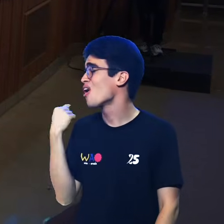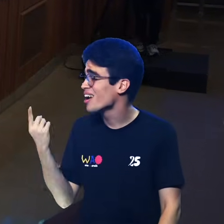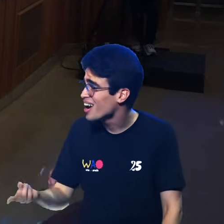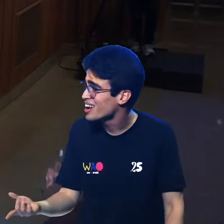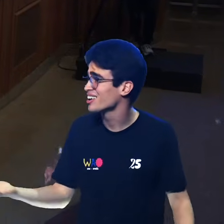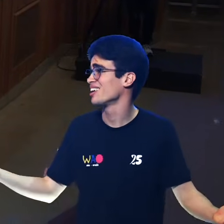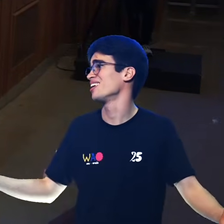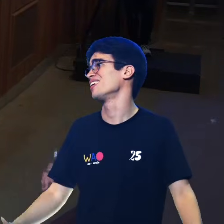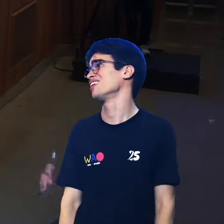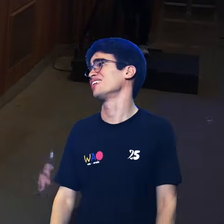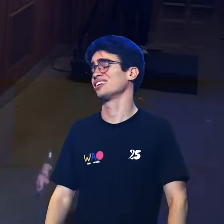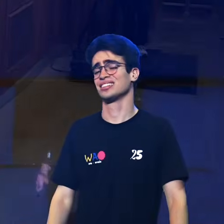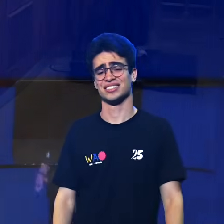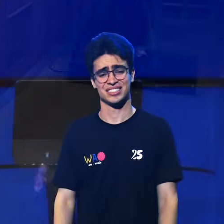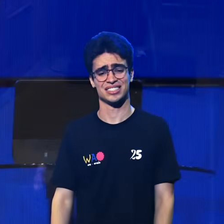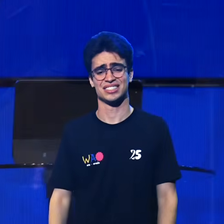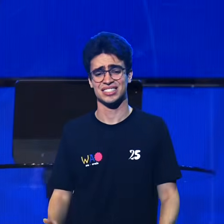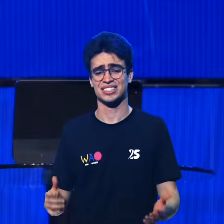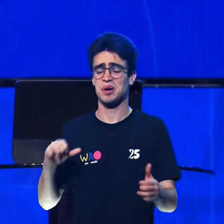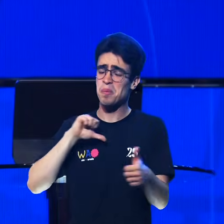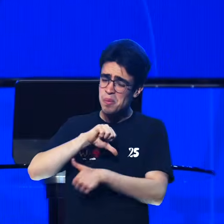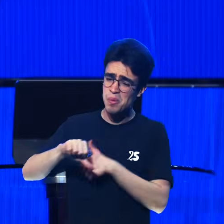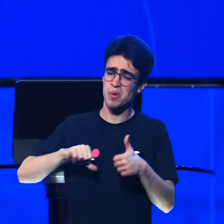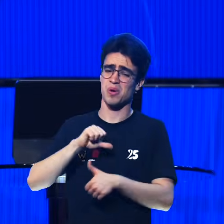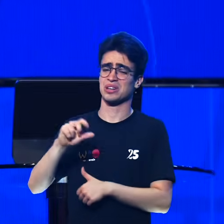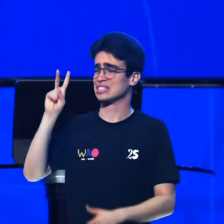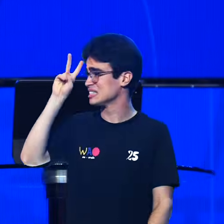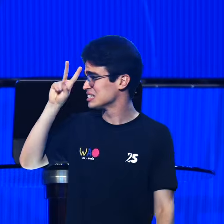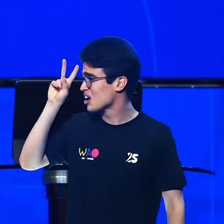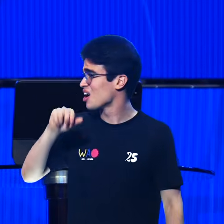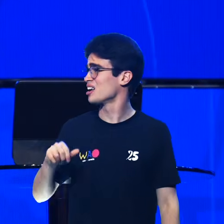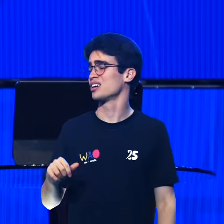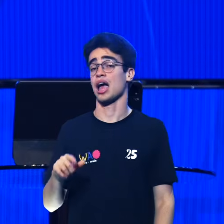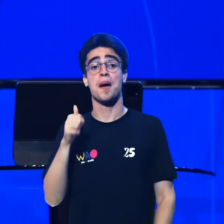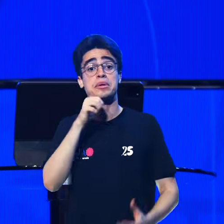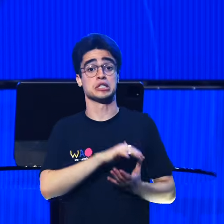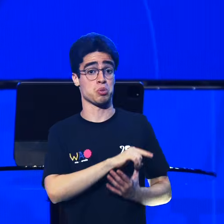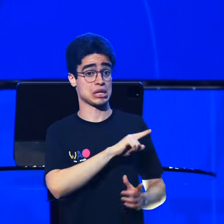Jesus, Senhor, muda a nossa história. E ela grávida,